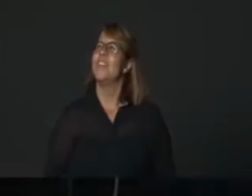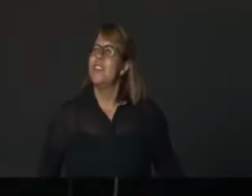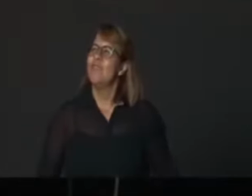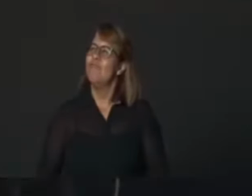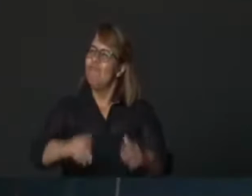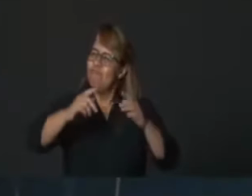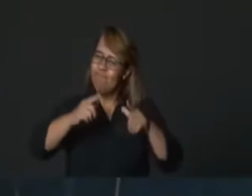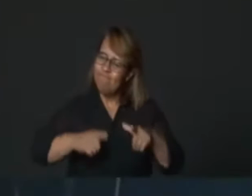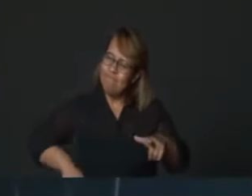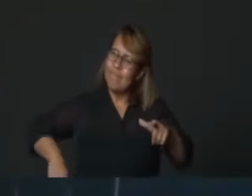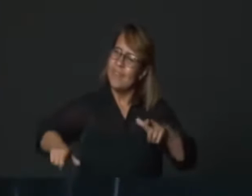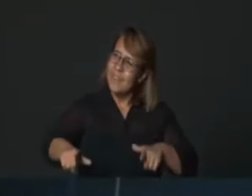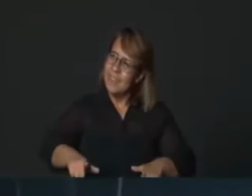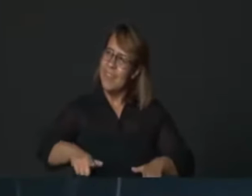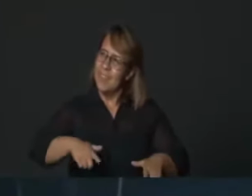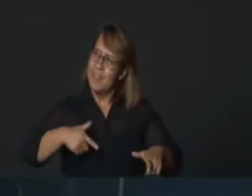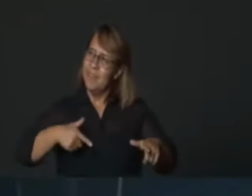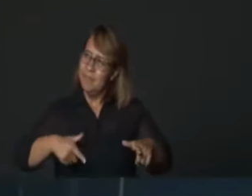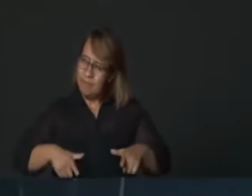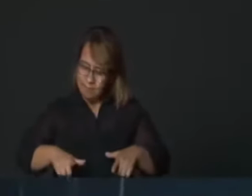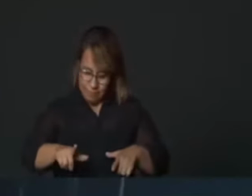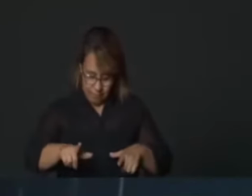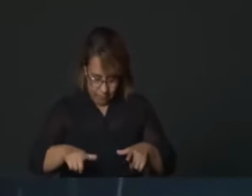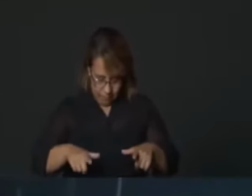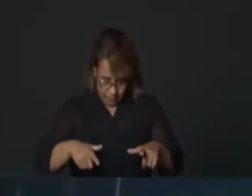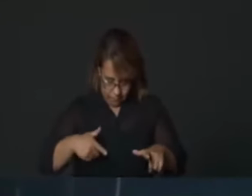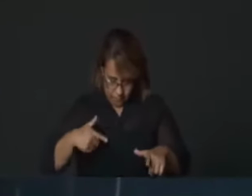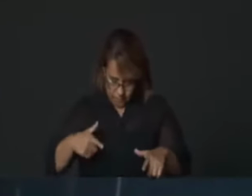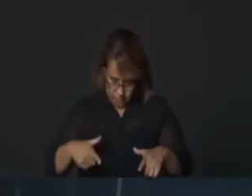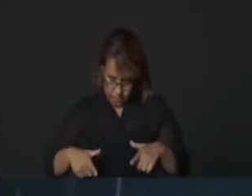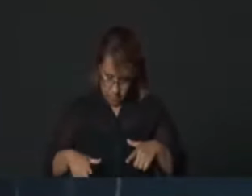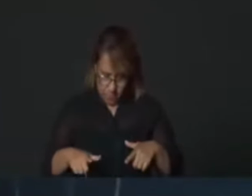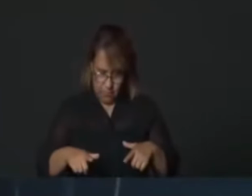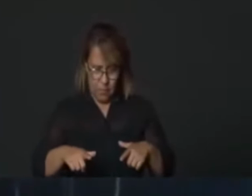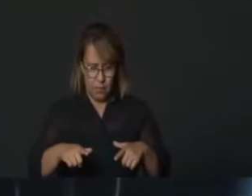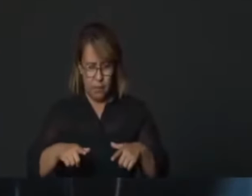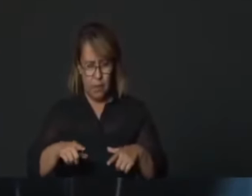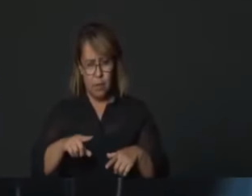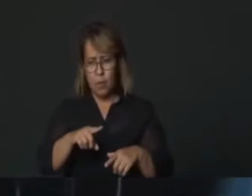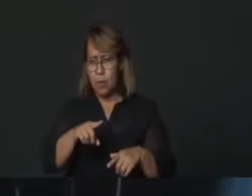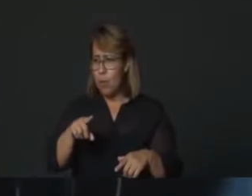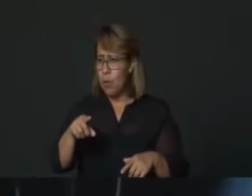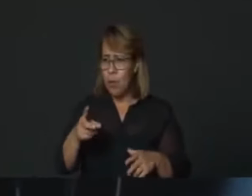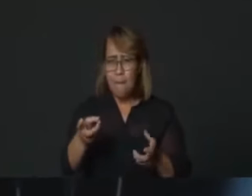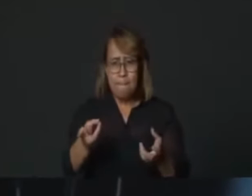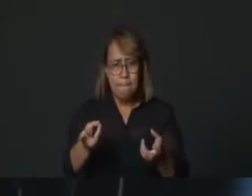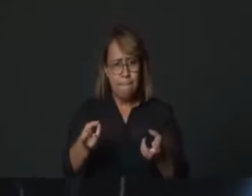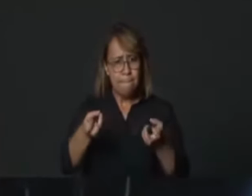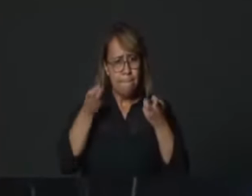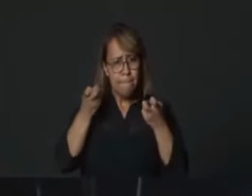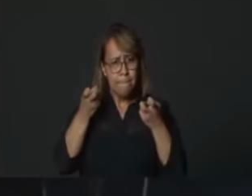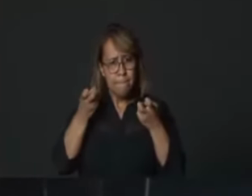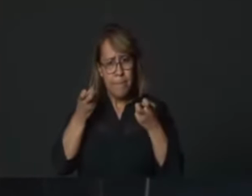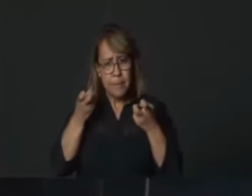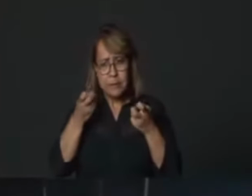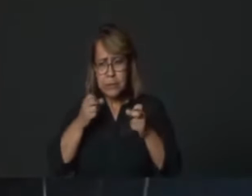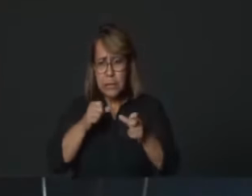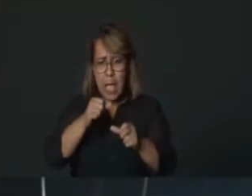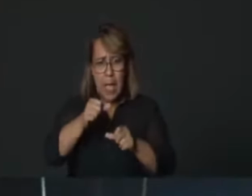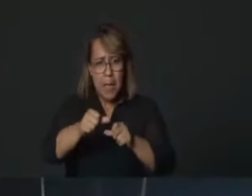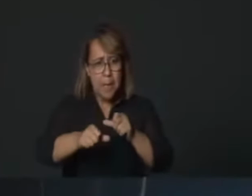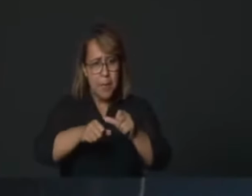tarde hoje é uma chuva diferente agora está se formando